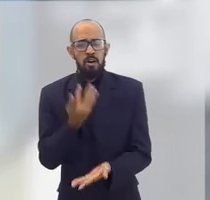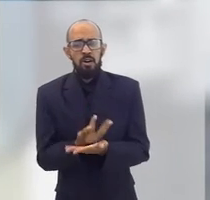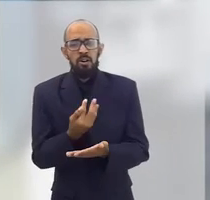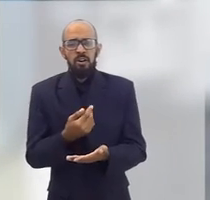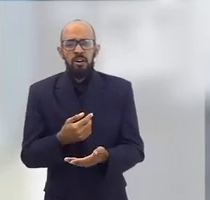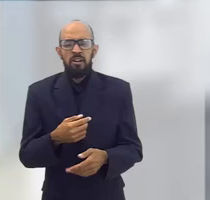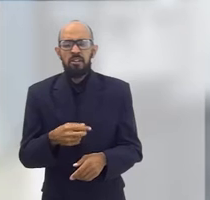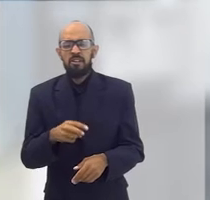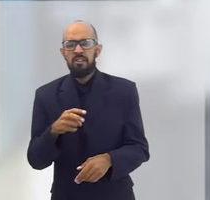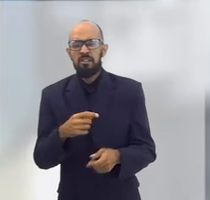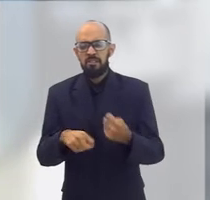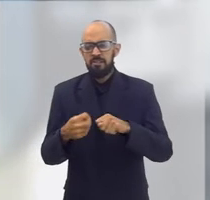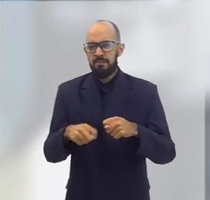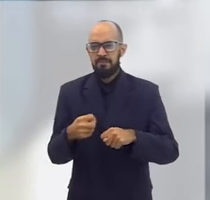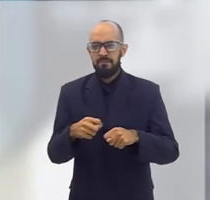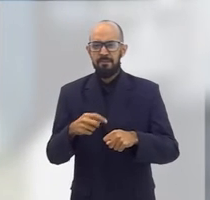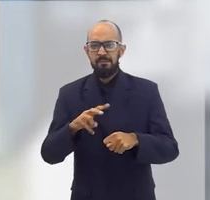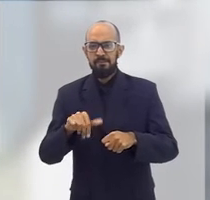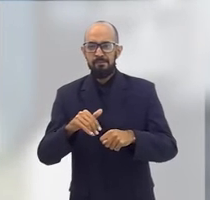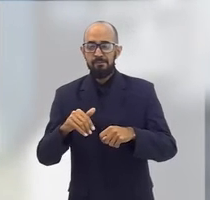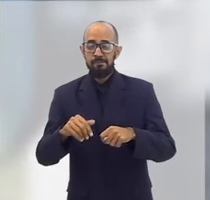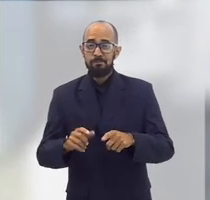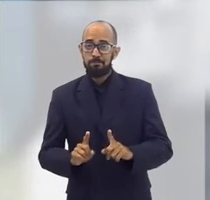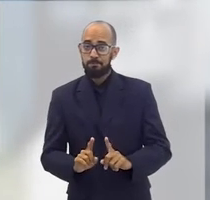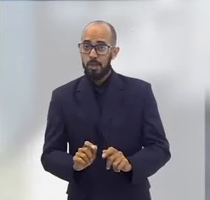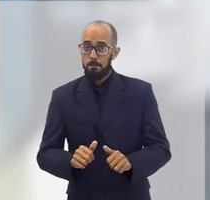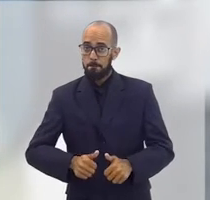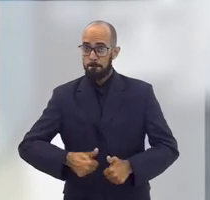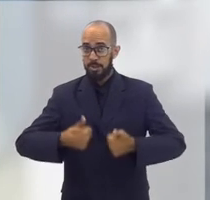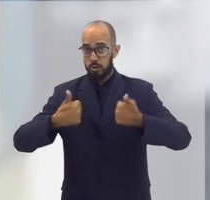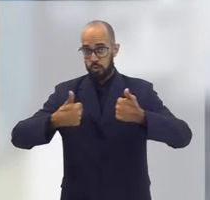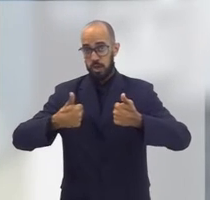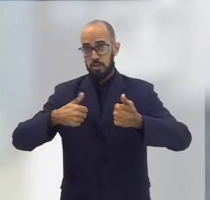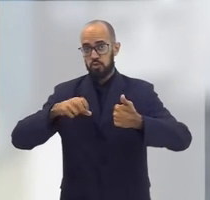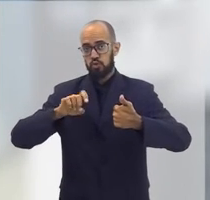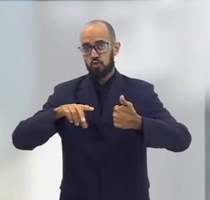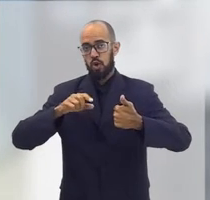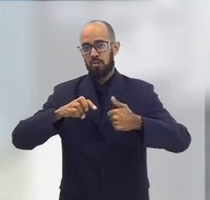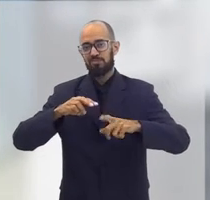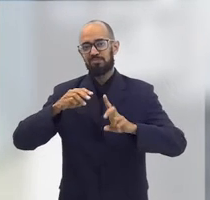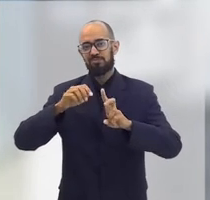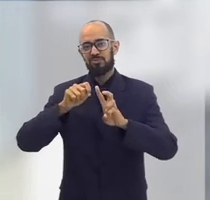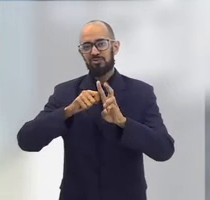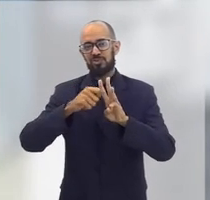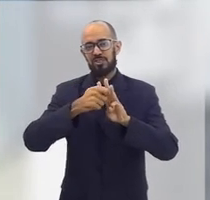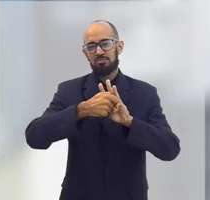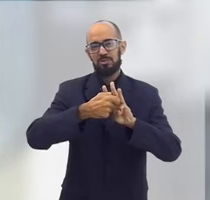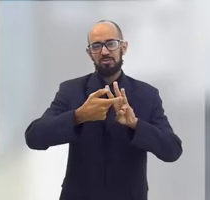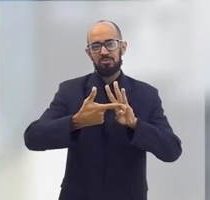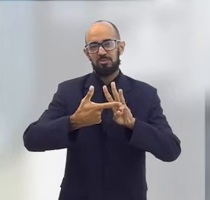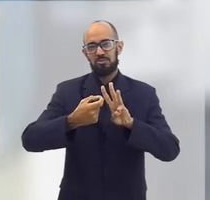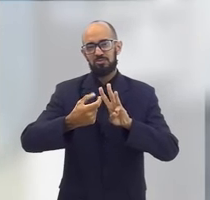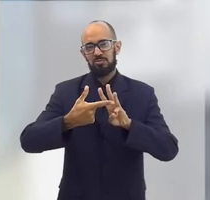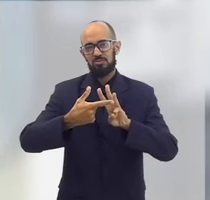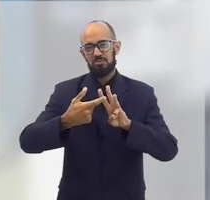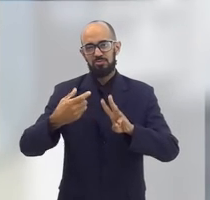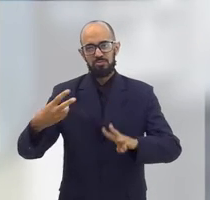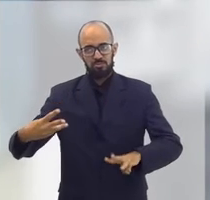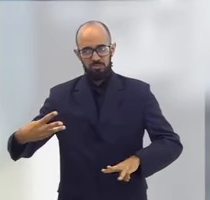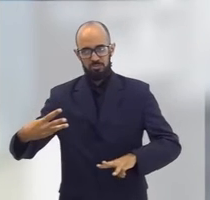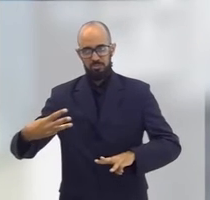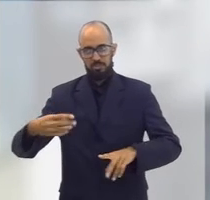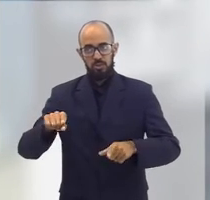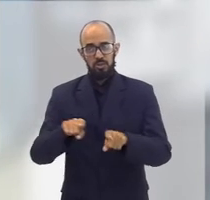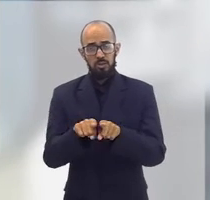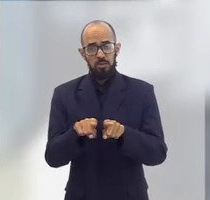somente no primeiro trimestre de 2023. Essa percepção dos empreendedores está vinculada ao momento atual das micro e pequenas empresas e também